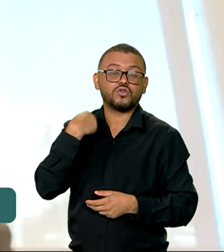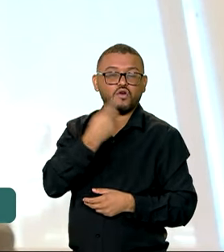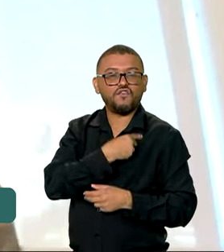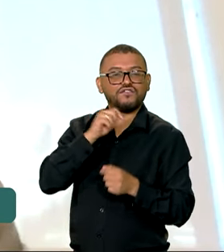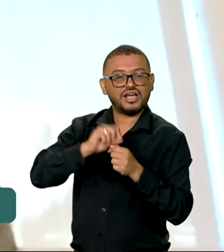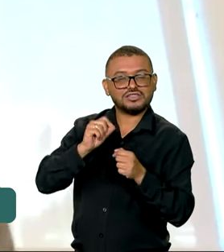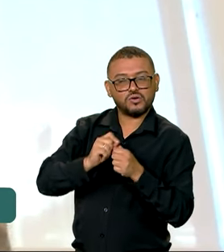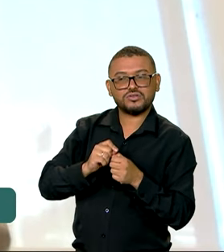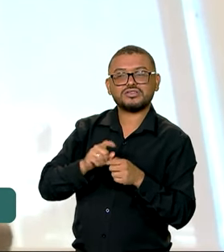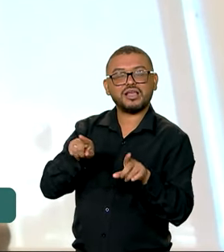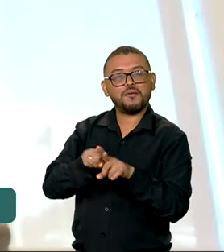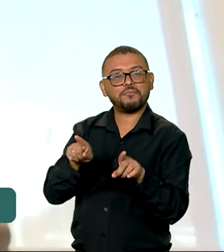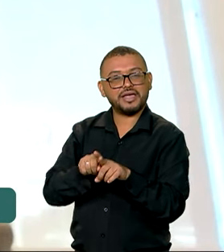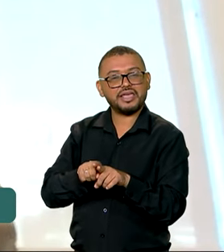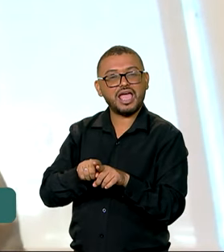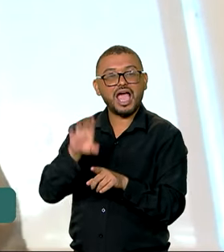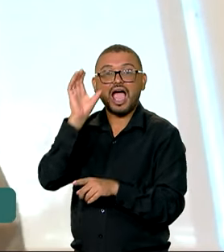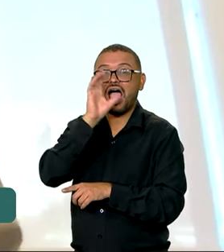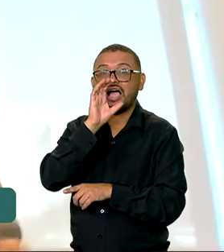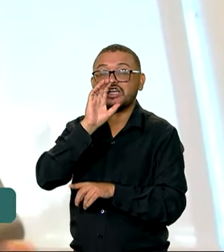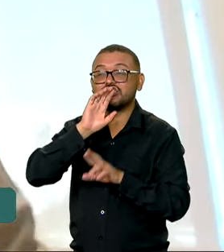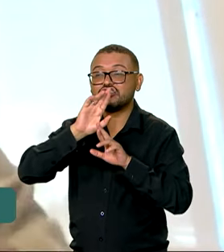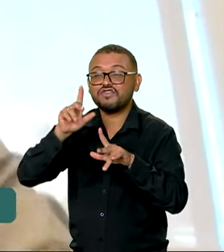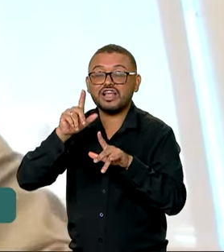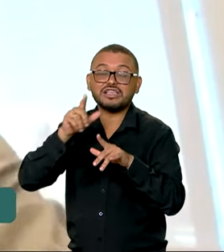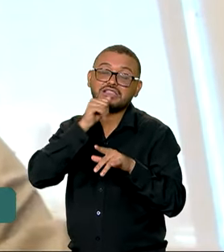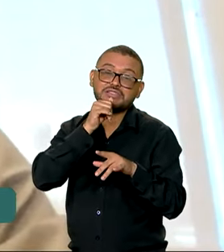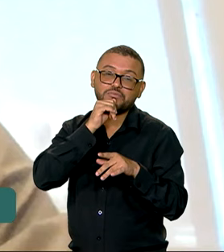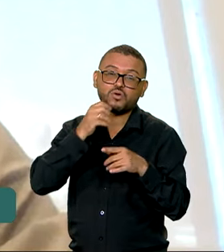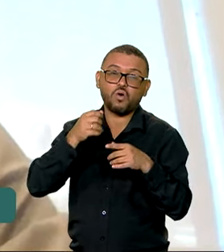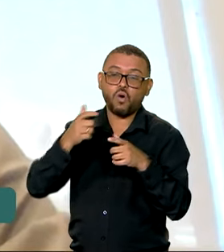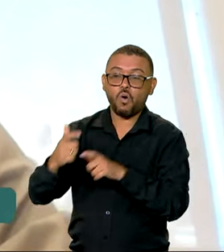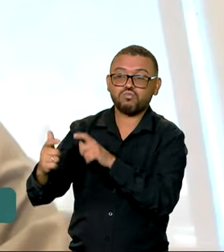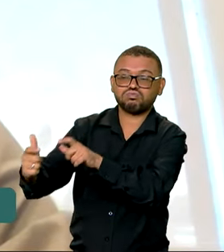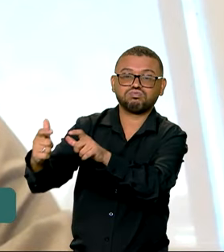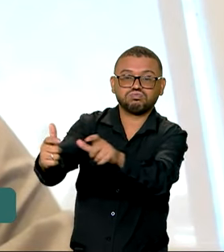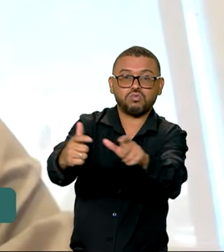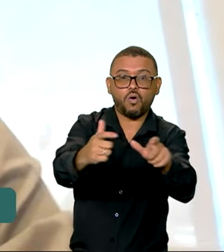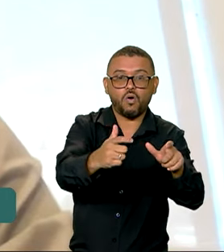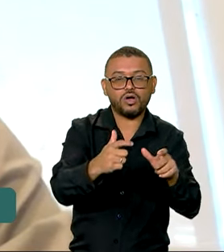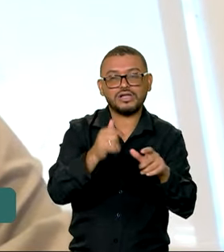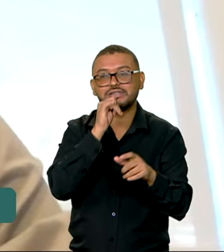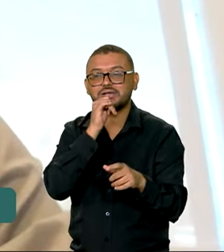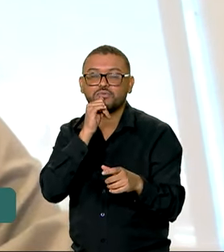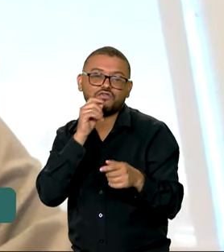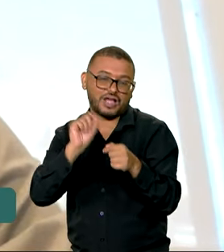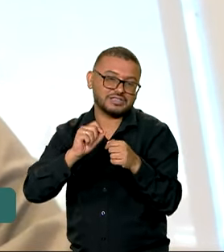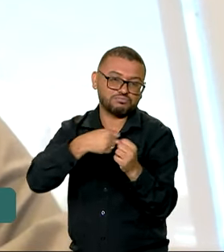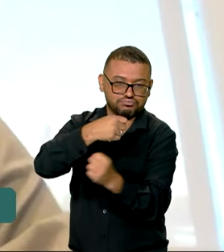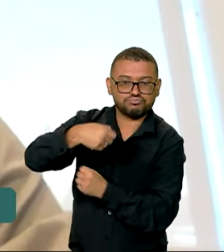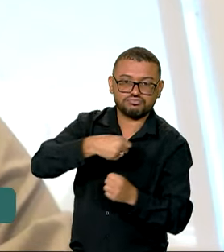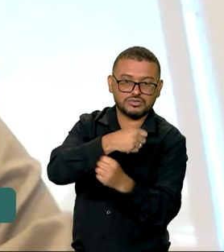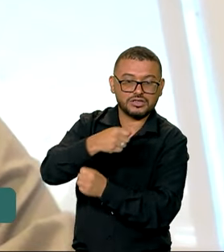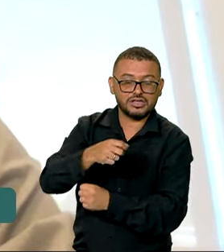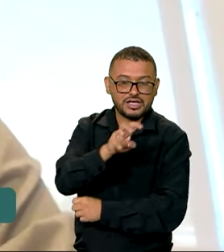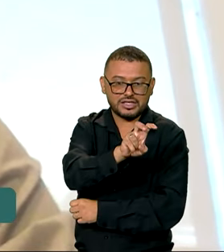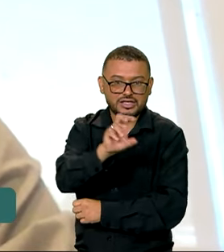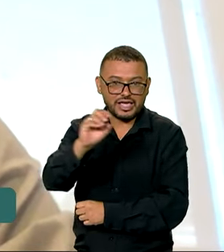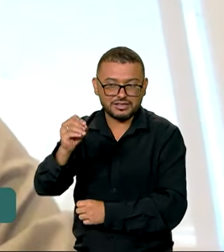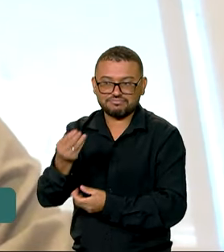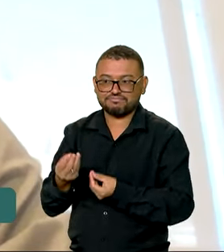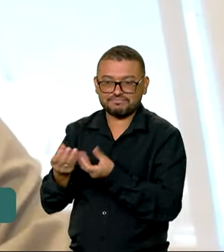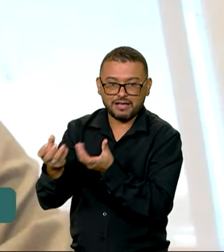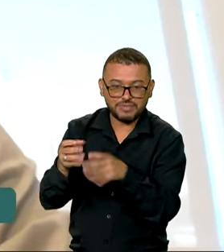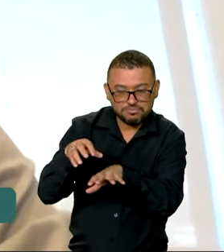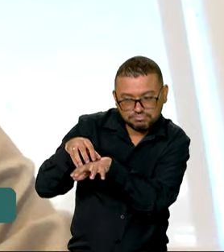faz com que a gente consiga entregar essa proteína nas diferentes cozinhas, que são mais de 500, né? Então,